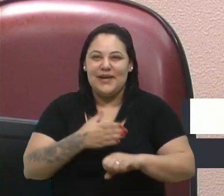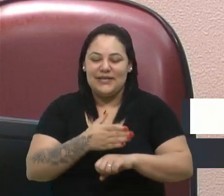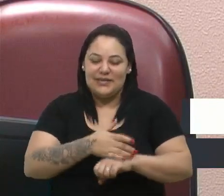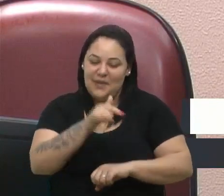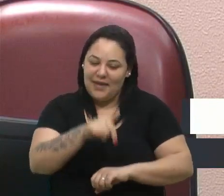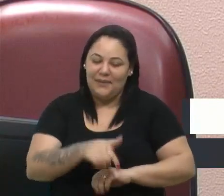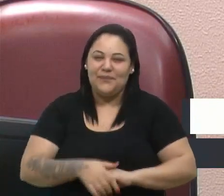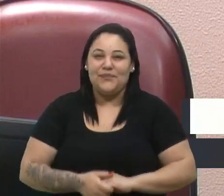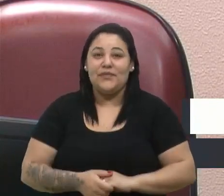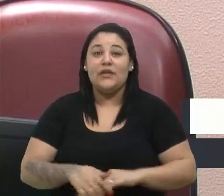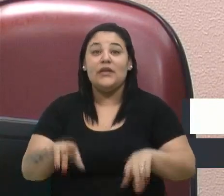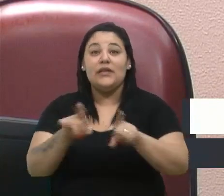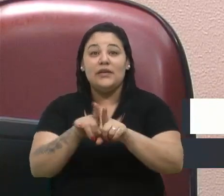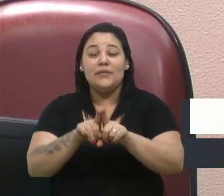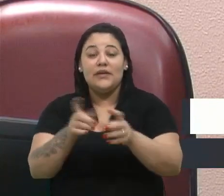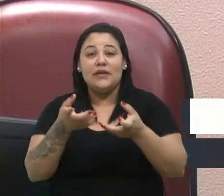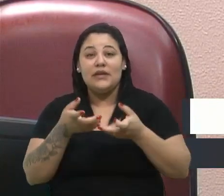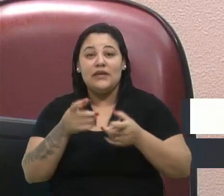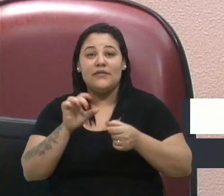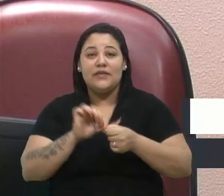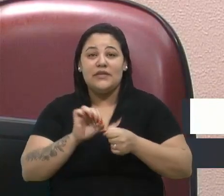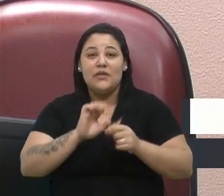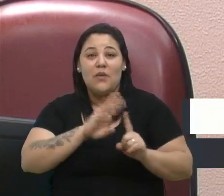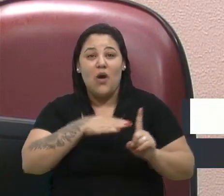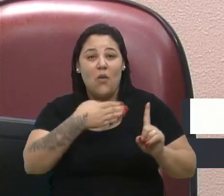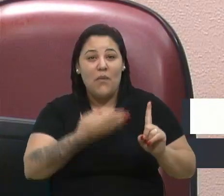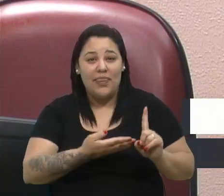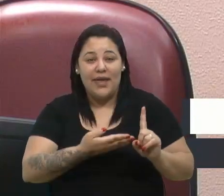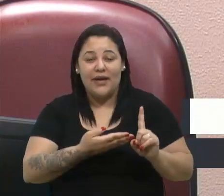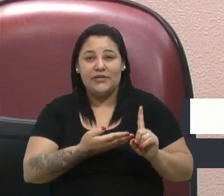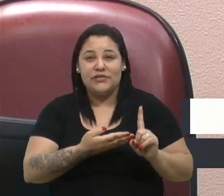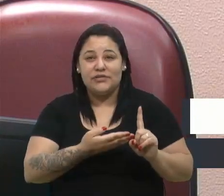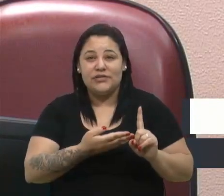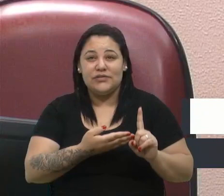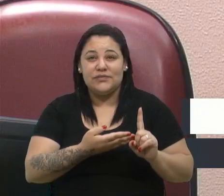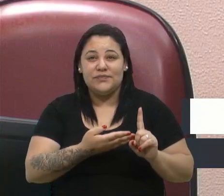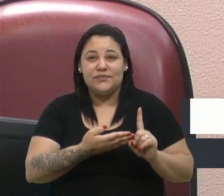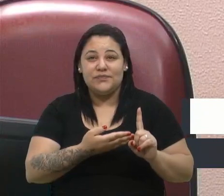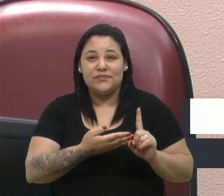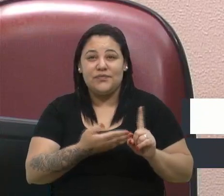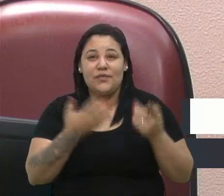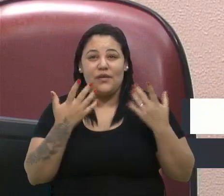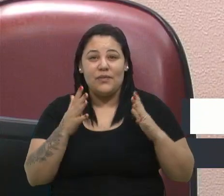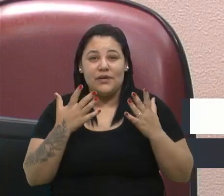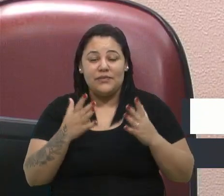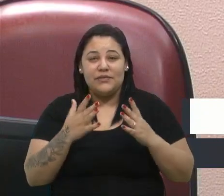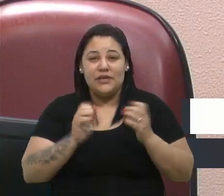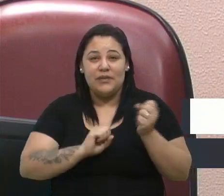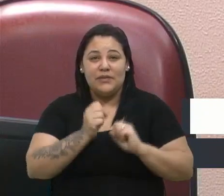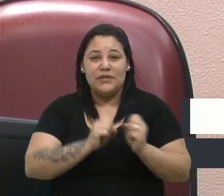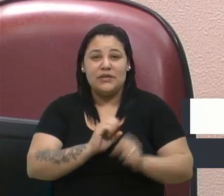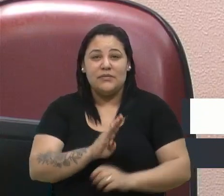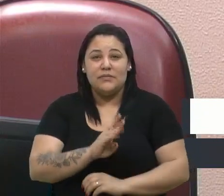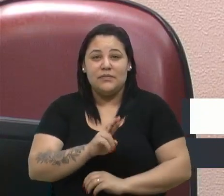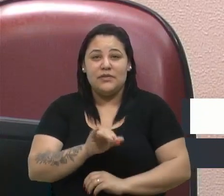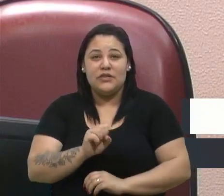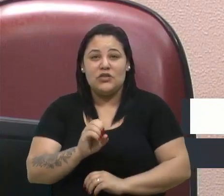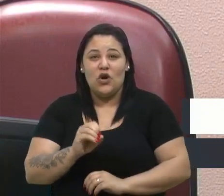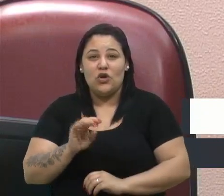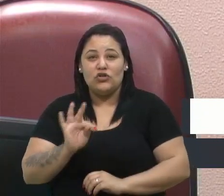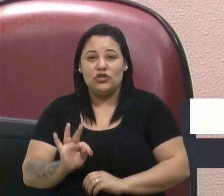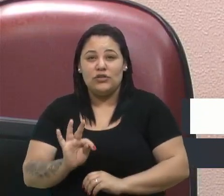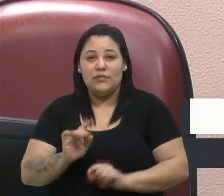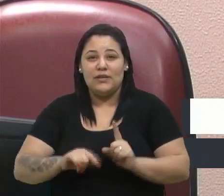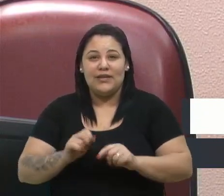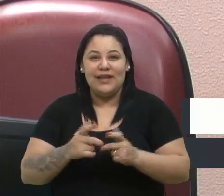Também gostaria de fazer uma homenagem aqui, um voto de congratulação ao Bristote Material de Construção, que abriu a sua 15ª